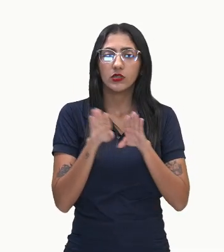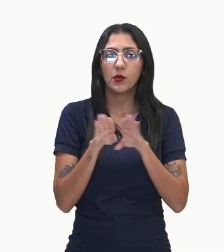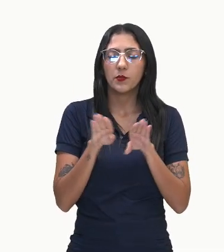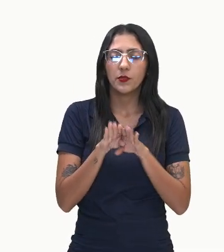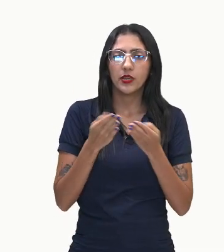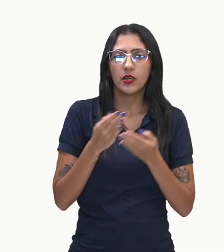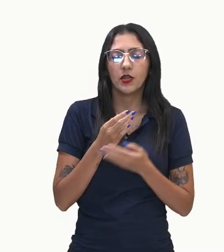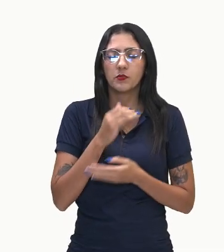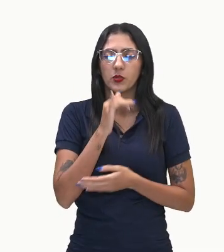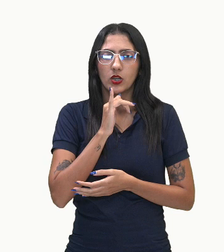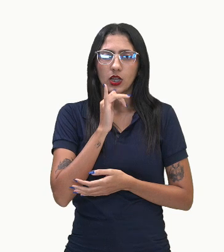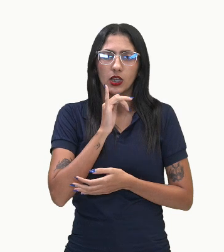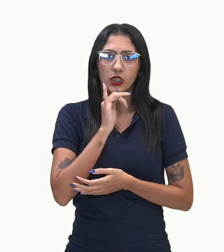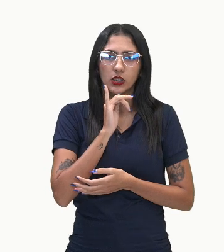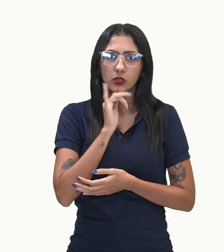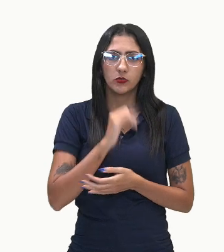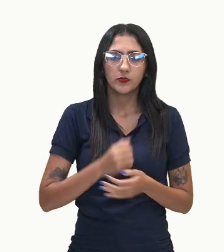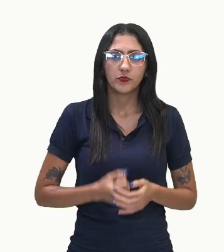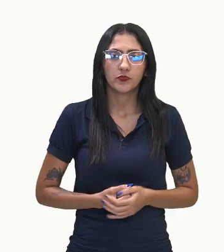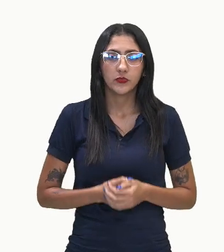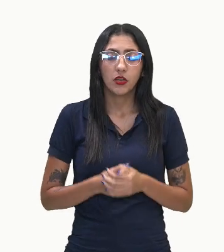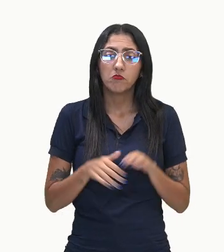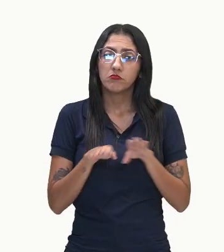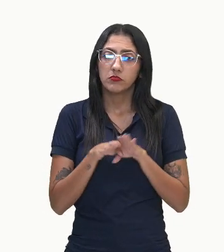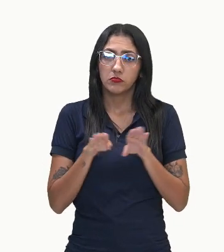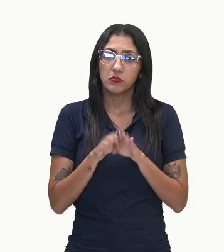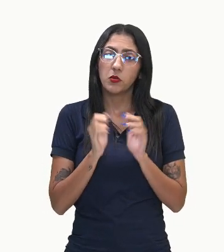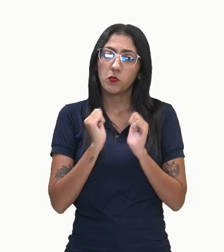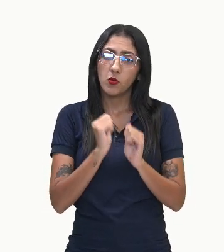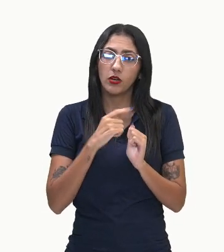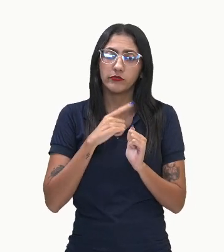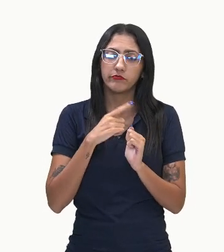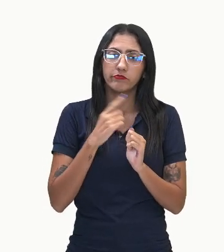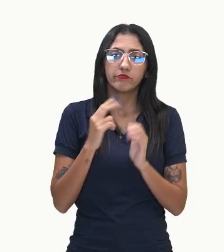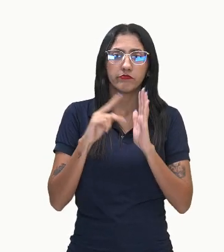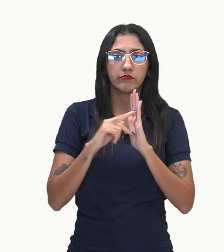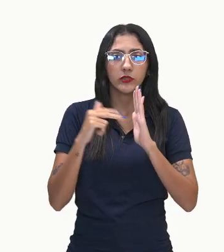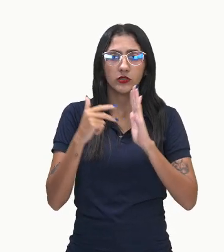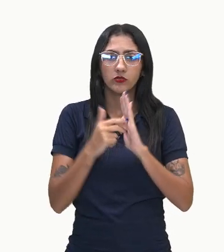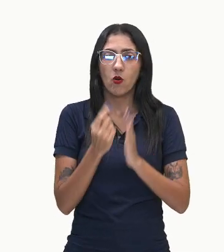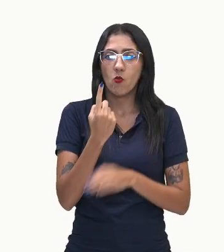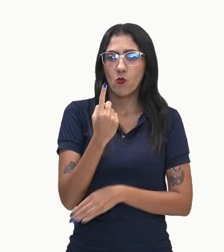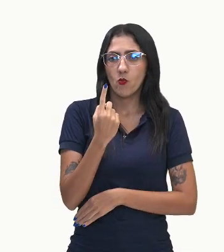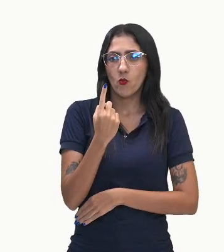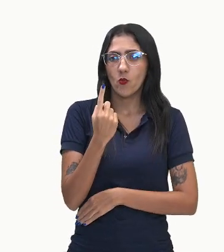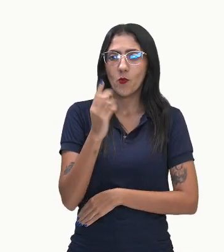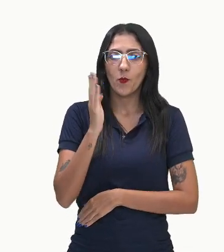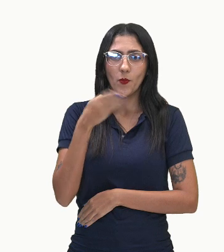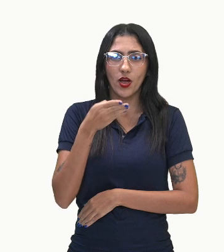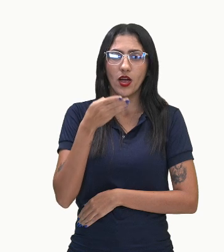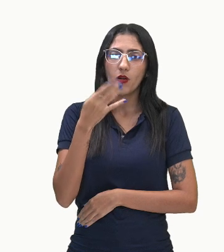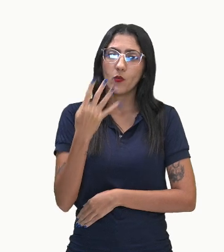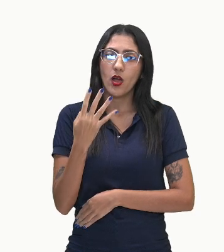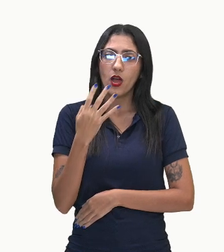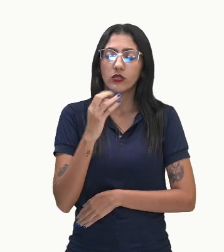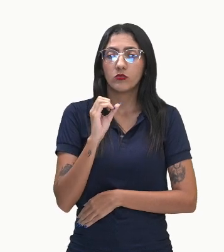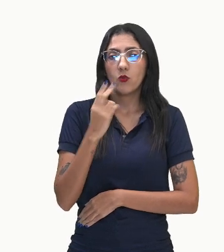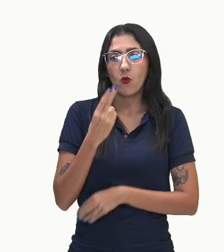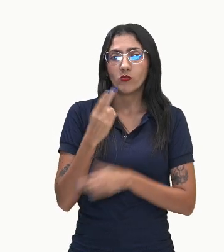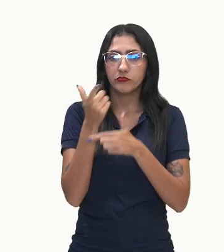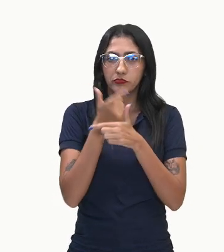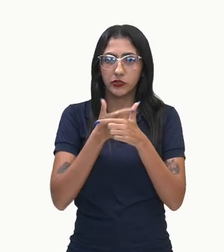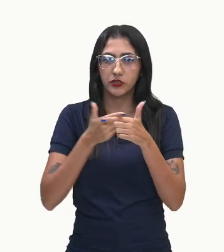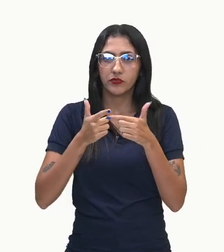ou seja, é a mesma coisa também que trabalhar com 1/4, né? Ou dividir por 4. Toda vez que eu